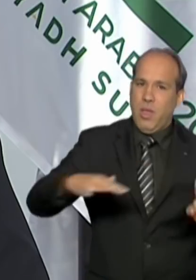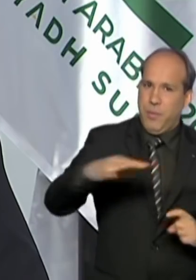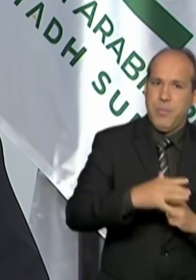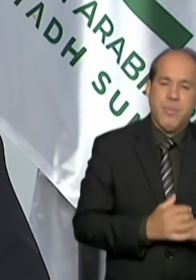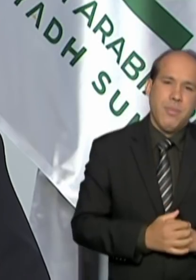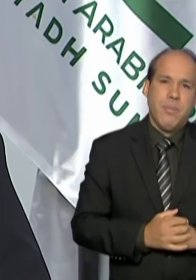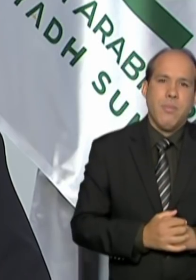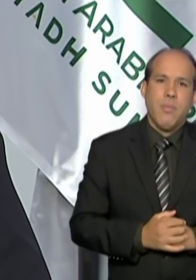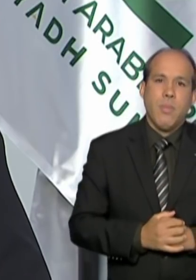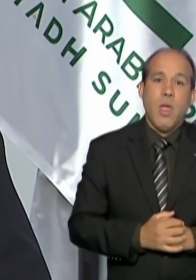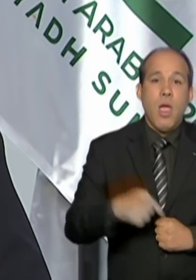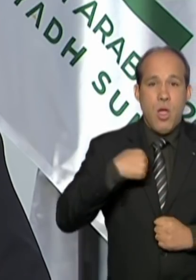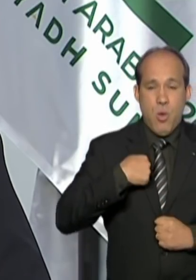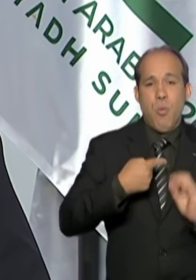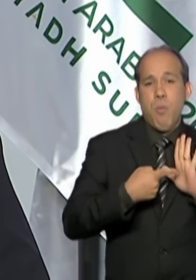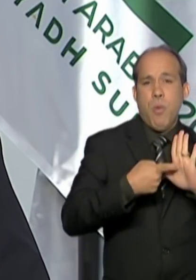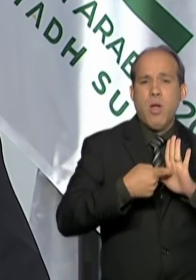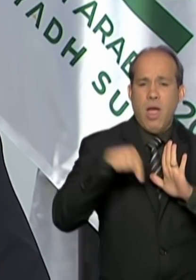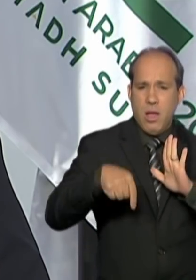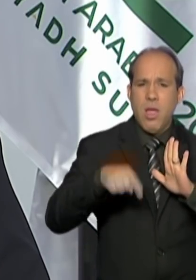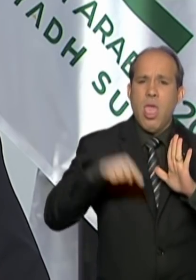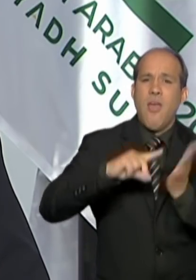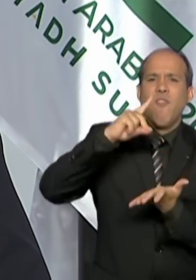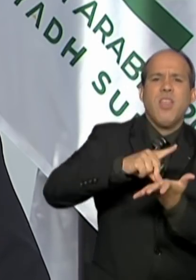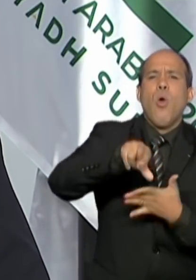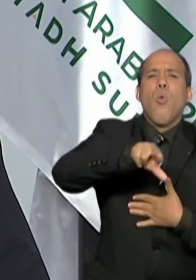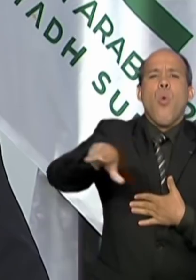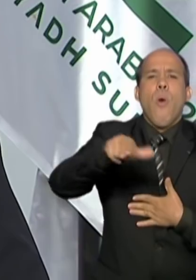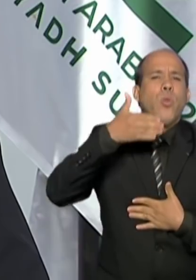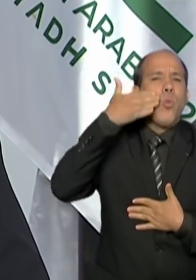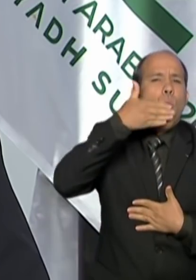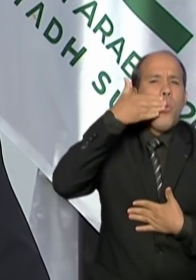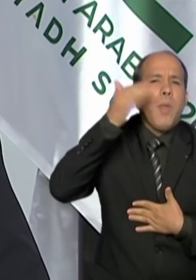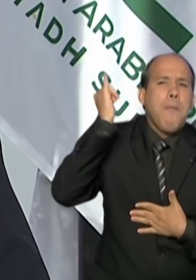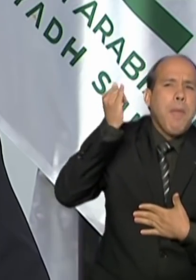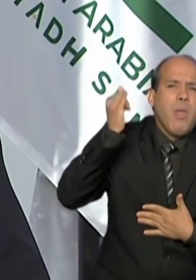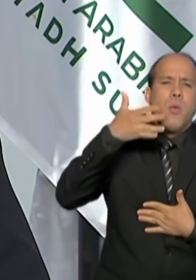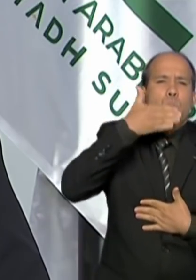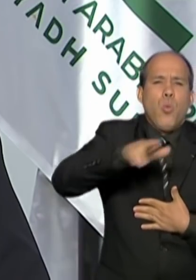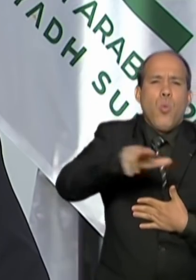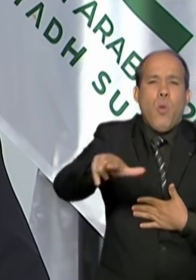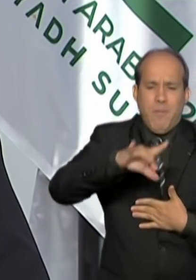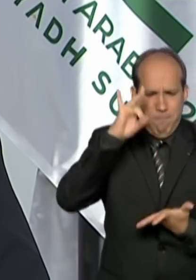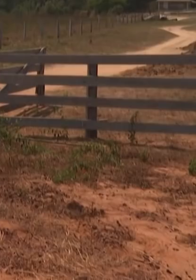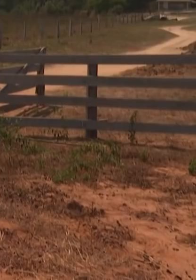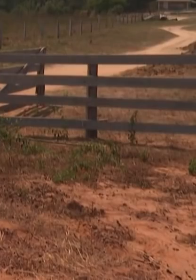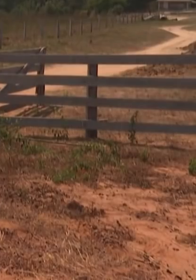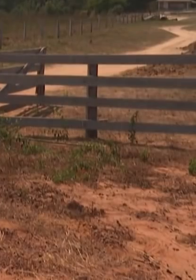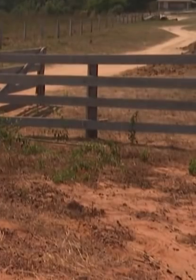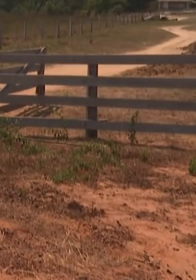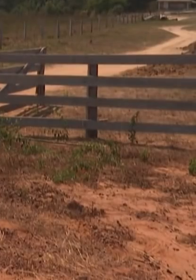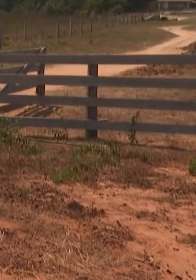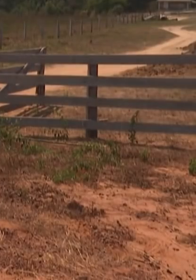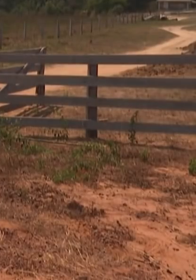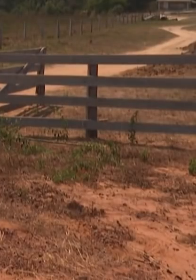e o presidente Jair bolsonaro voltou a discursar na Cúpula do G20 neste domingo e classificou como injustas as críticas ao aumento